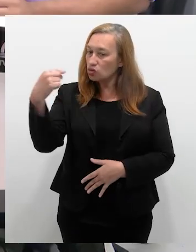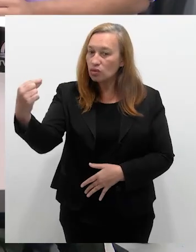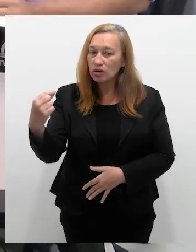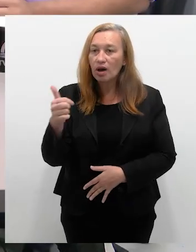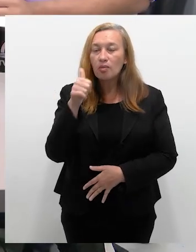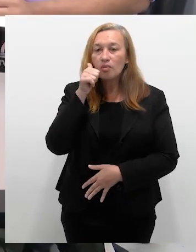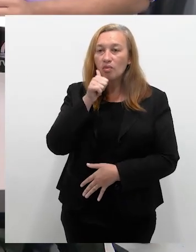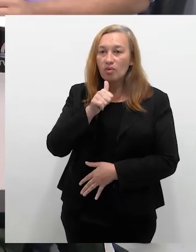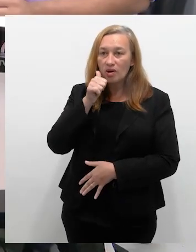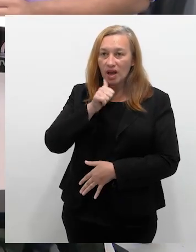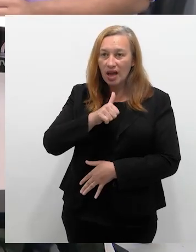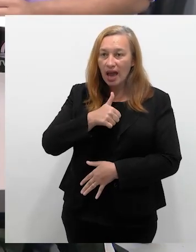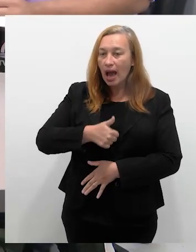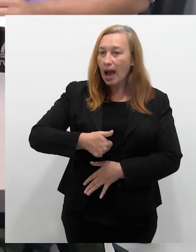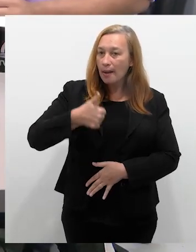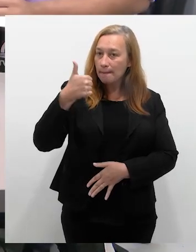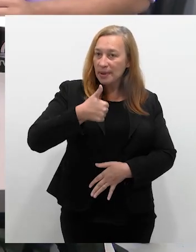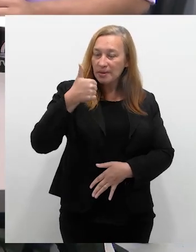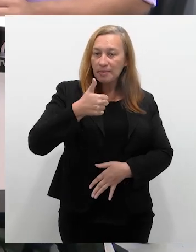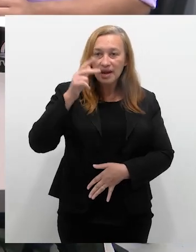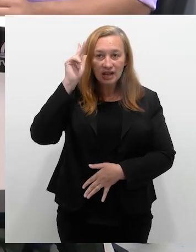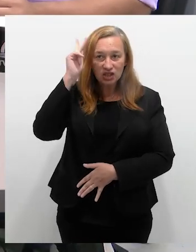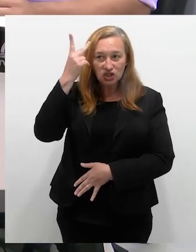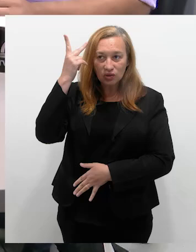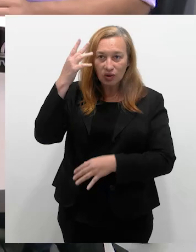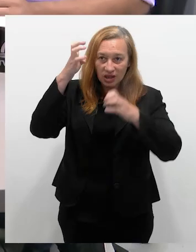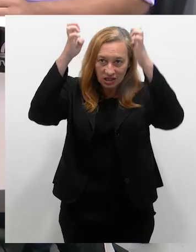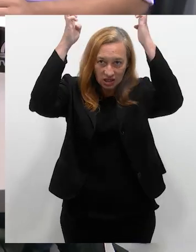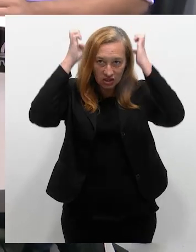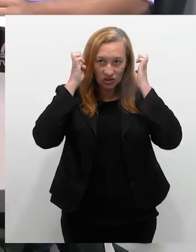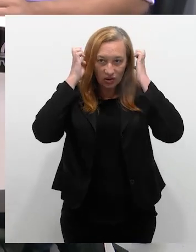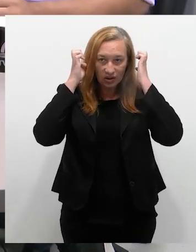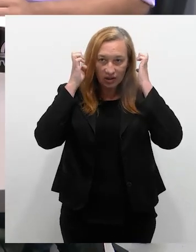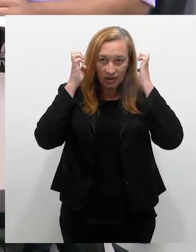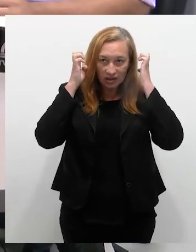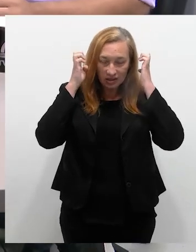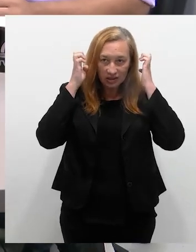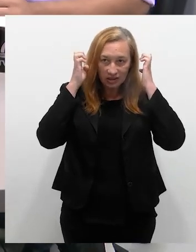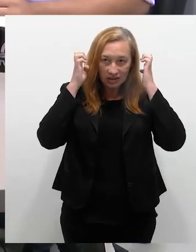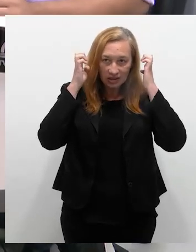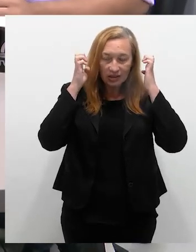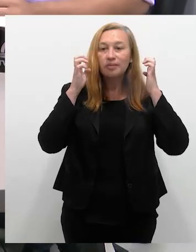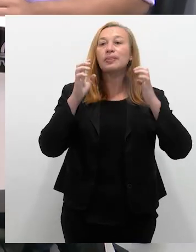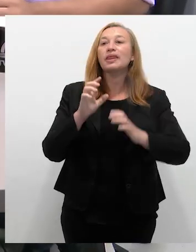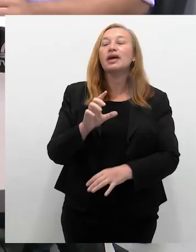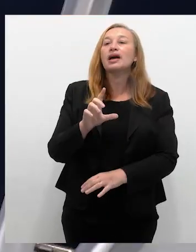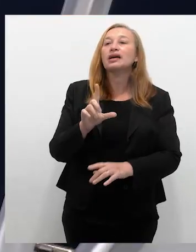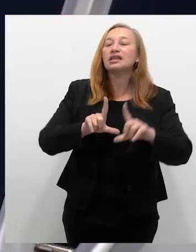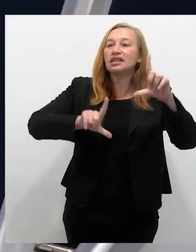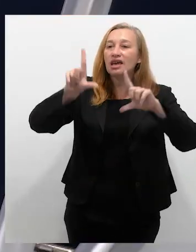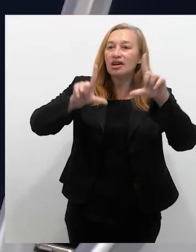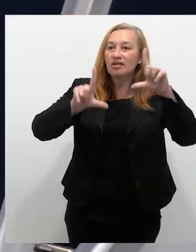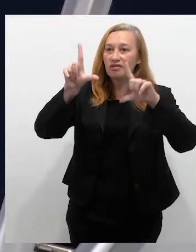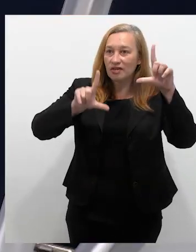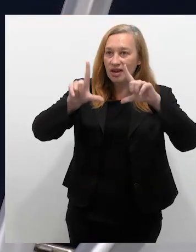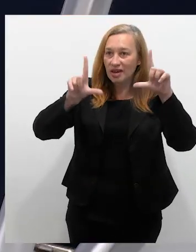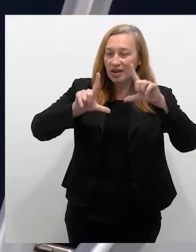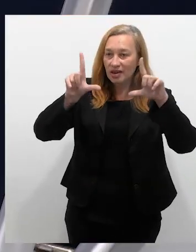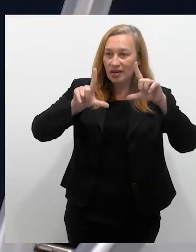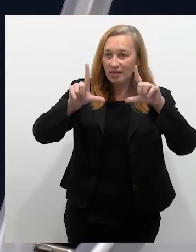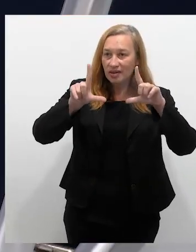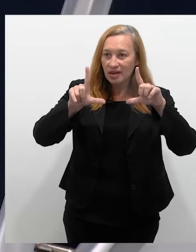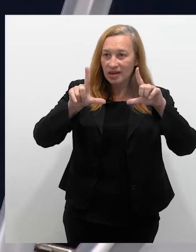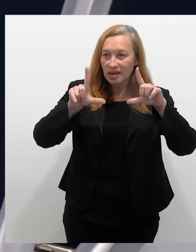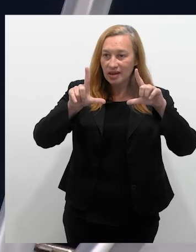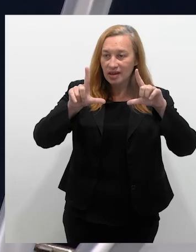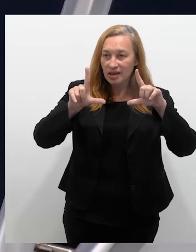mulheres do Harém do Rei, da primeira, a história de Esther, feita pela Record, pela uma produtora JPO, e que naquela época não